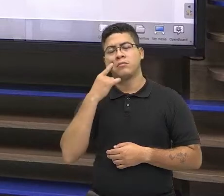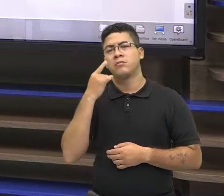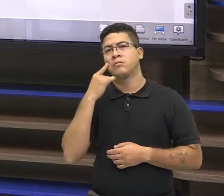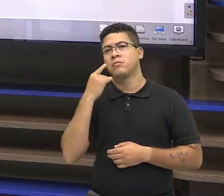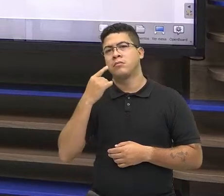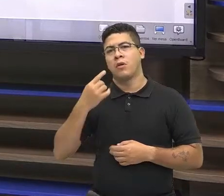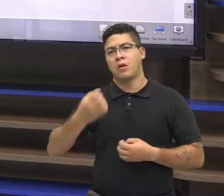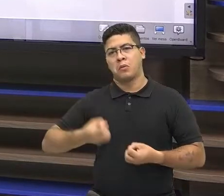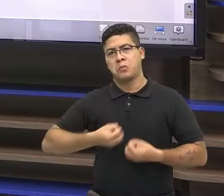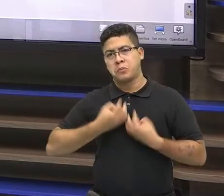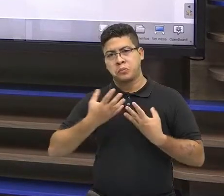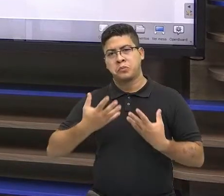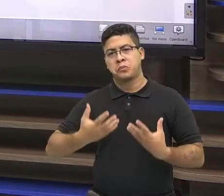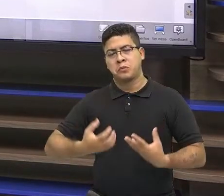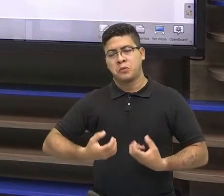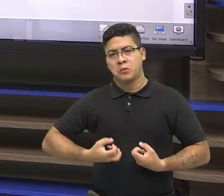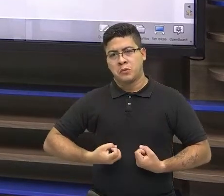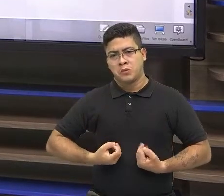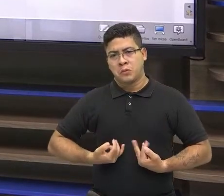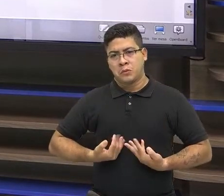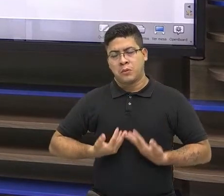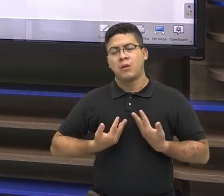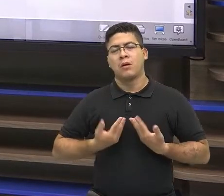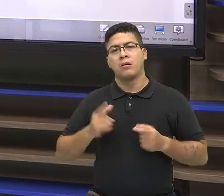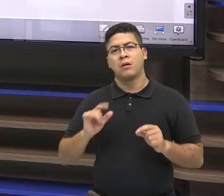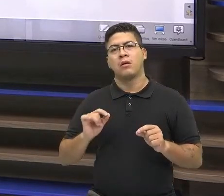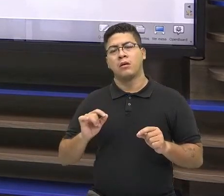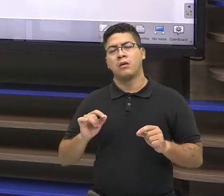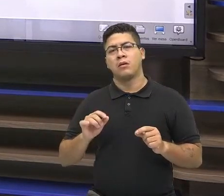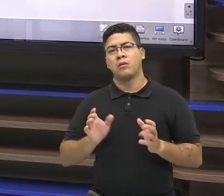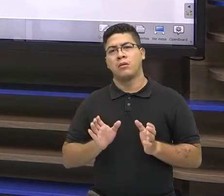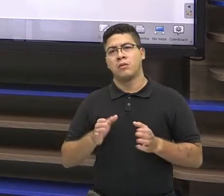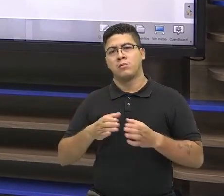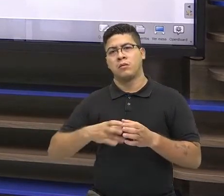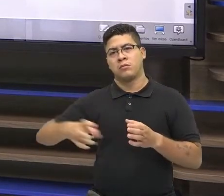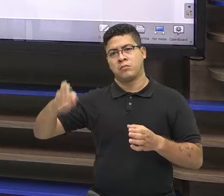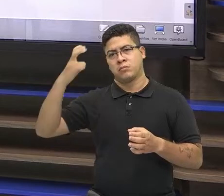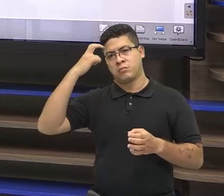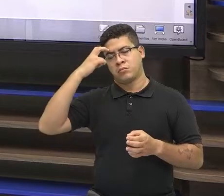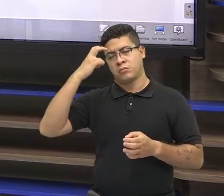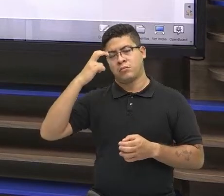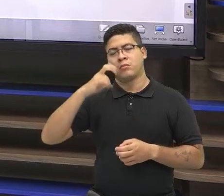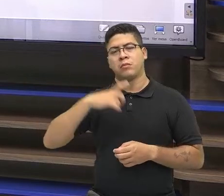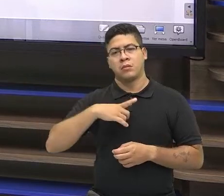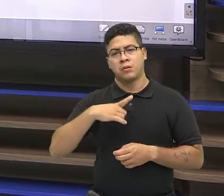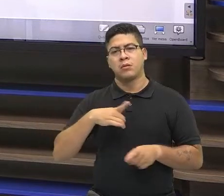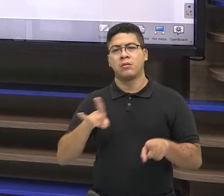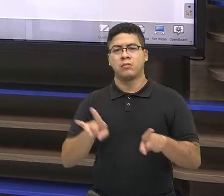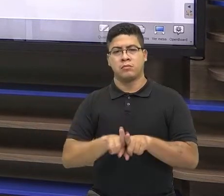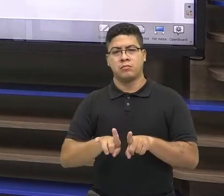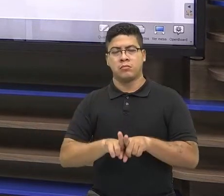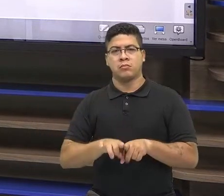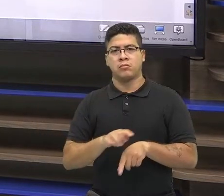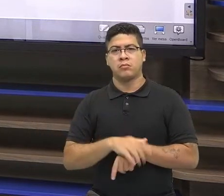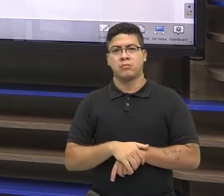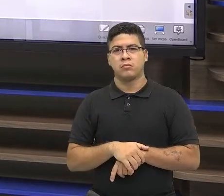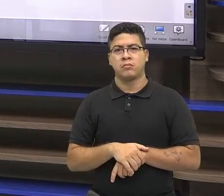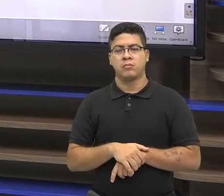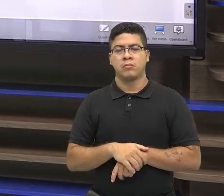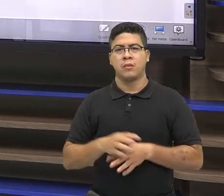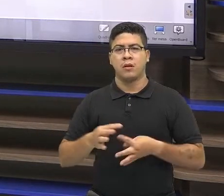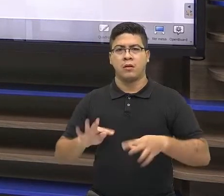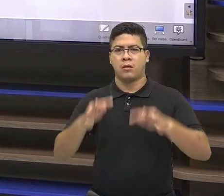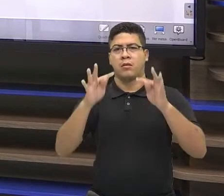inspirados, né, pelo grupo da vanguarda, né? Também nisso, olha aí, eles queriam na vanguarda, né, que a